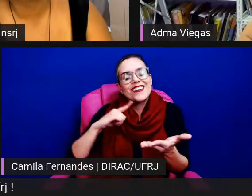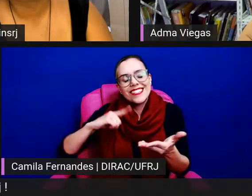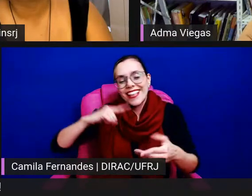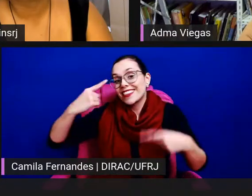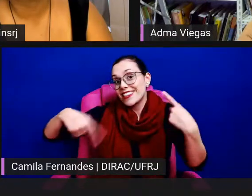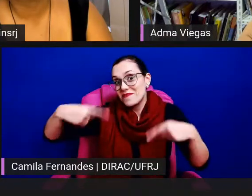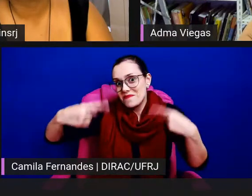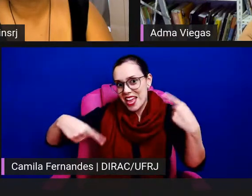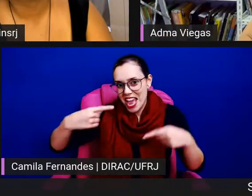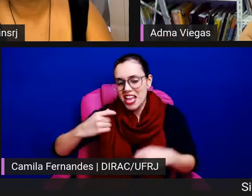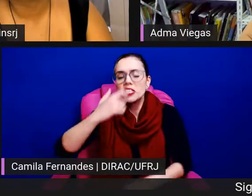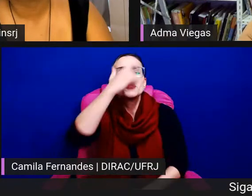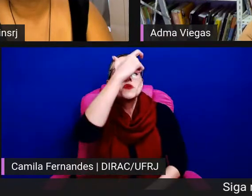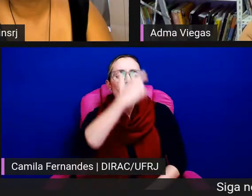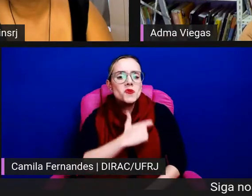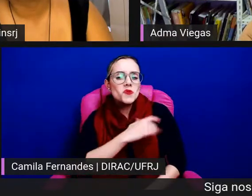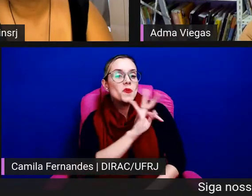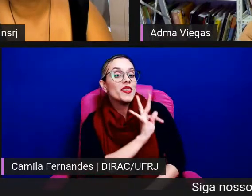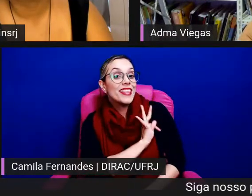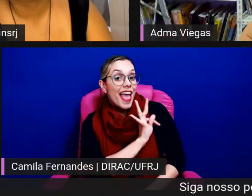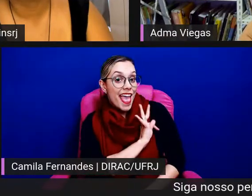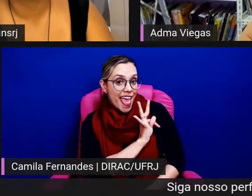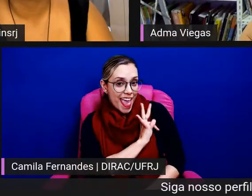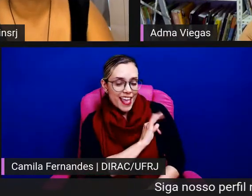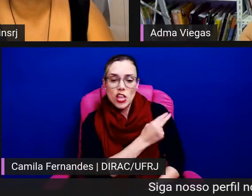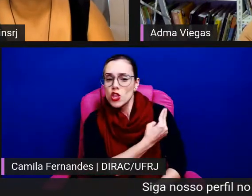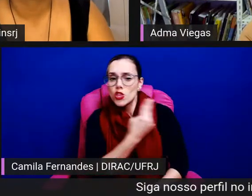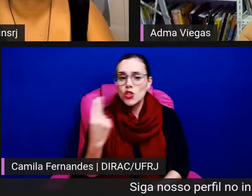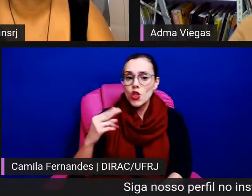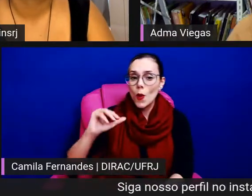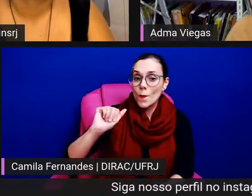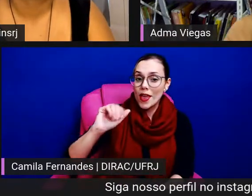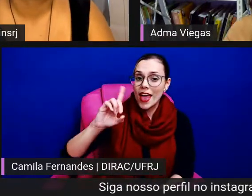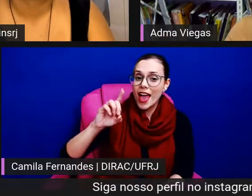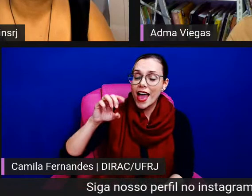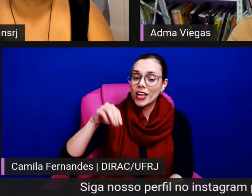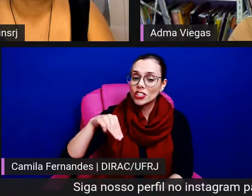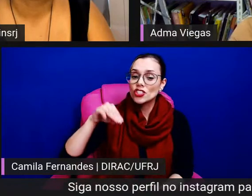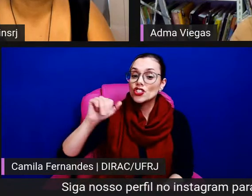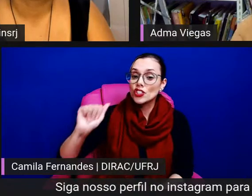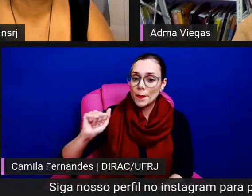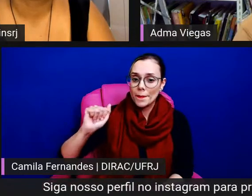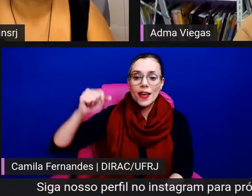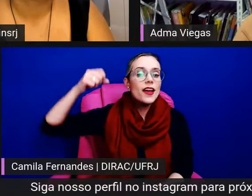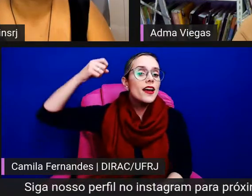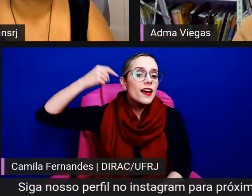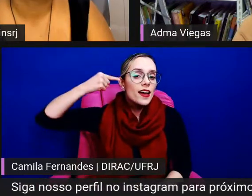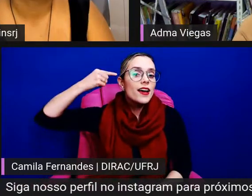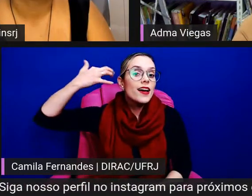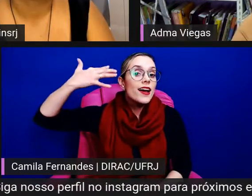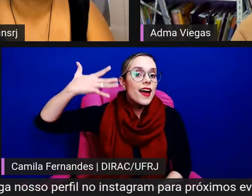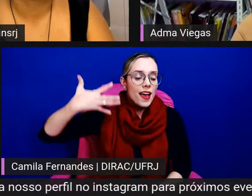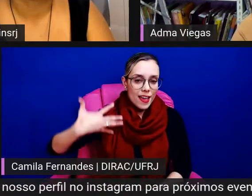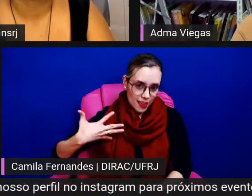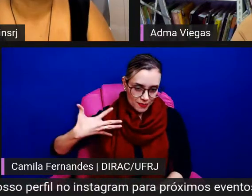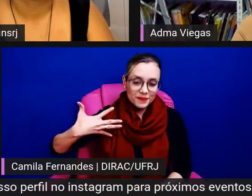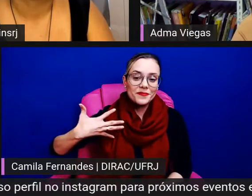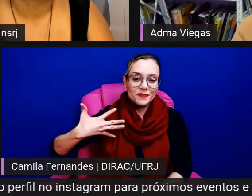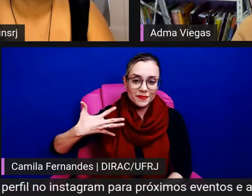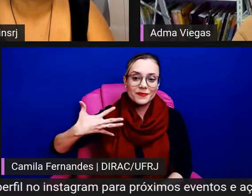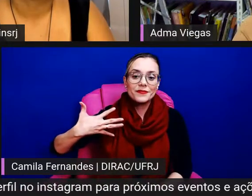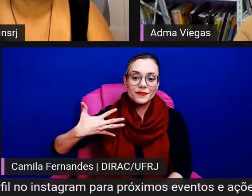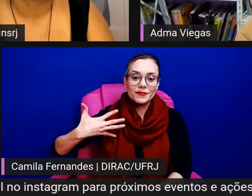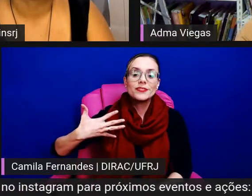técnica aqui do CRM, meu nome é Adma Viegas. Vou fazer minha auto-audiodescrição. Eu sou uma